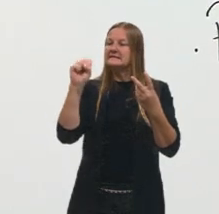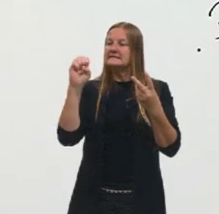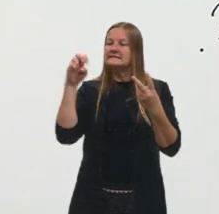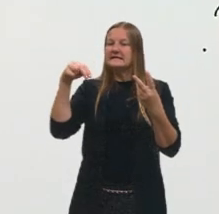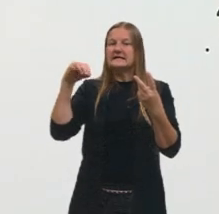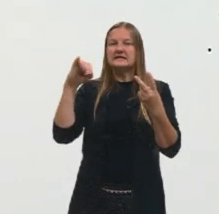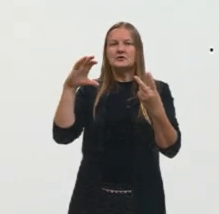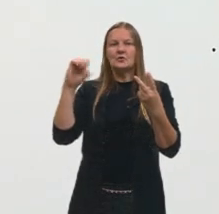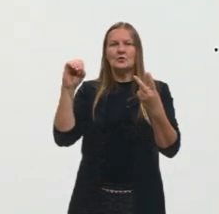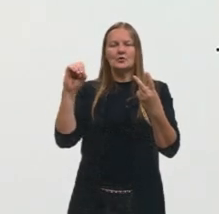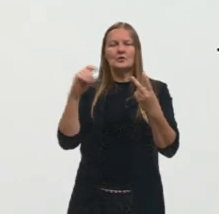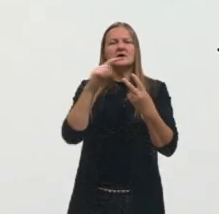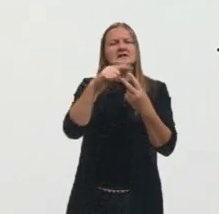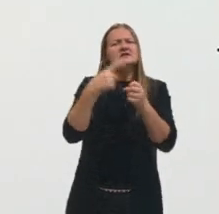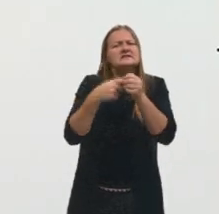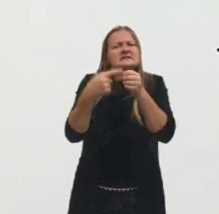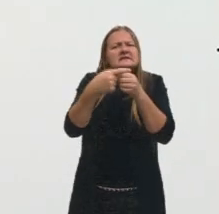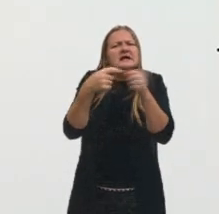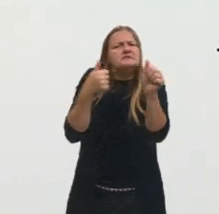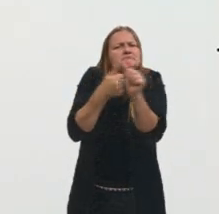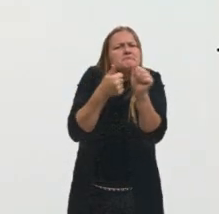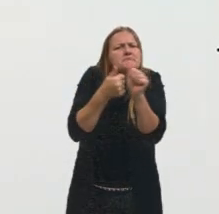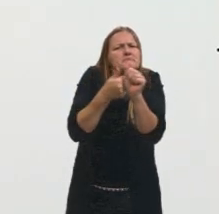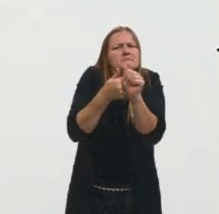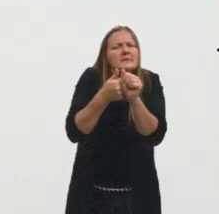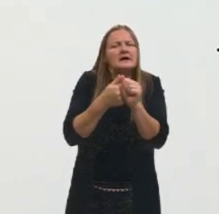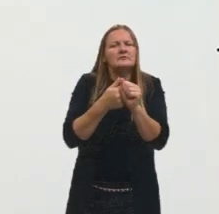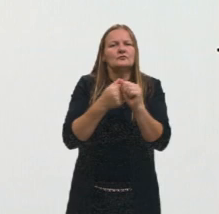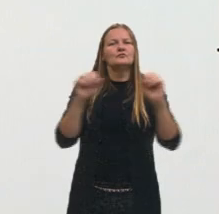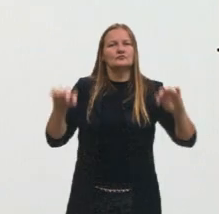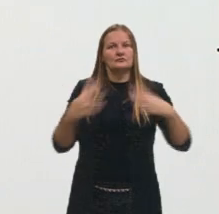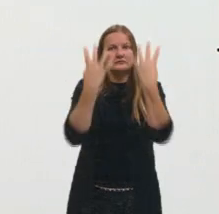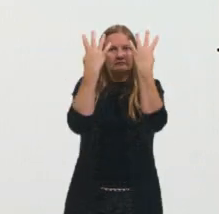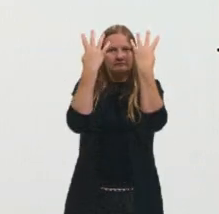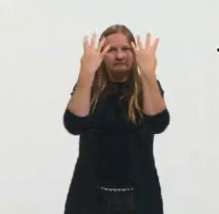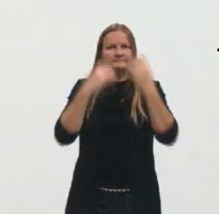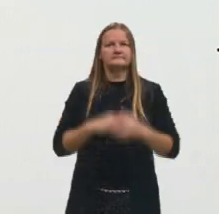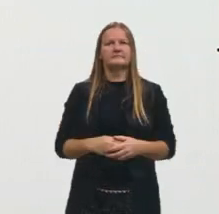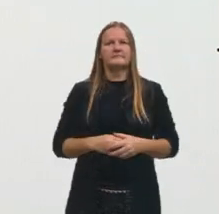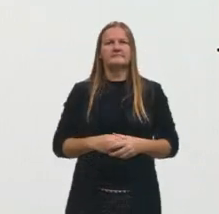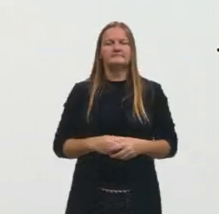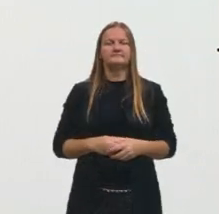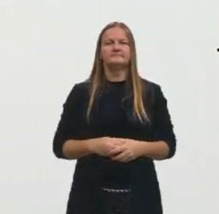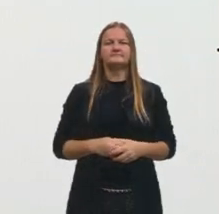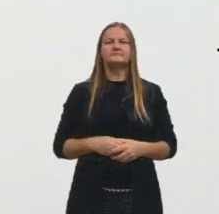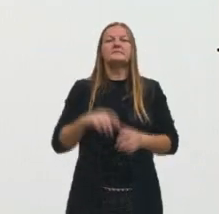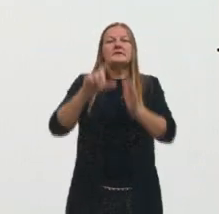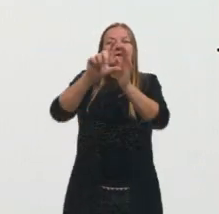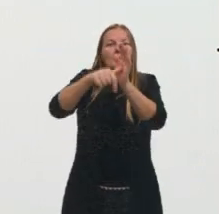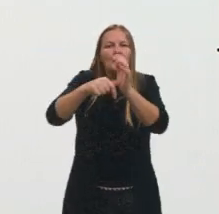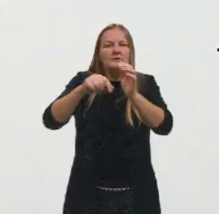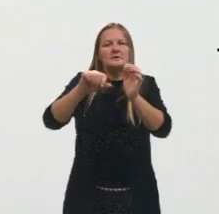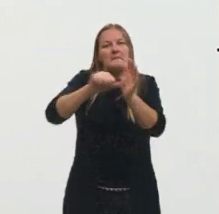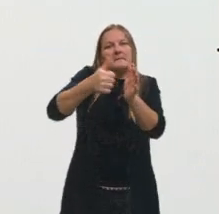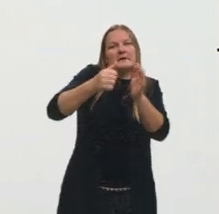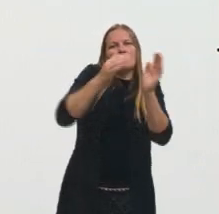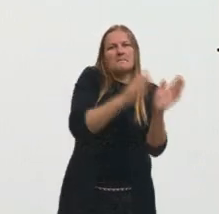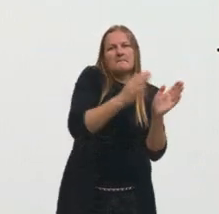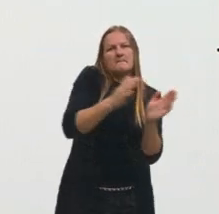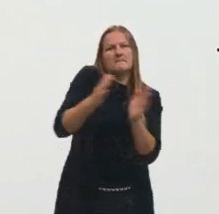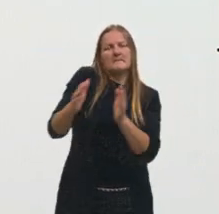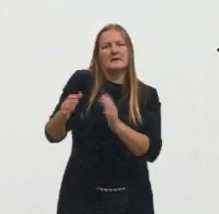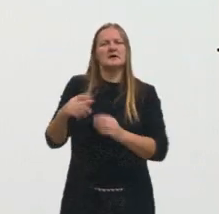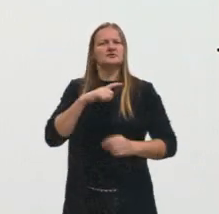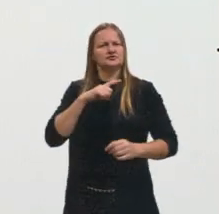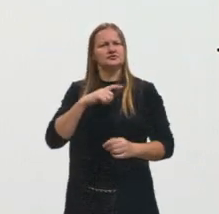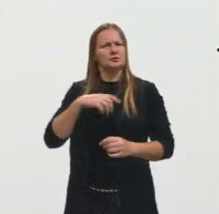da cidade de micenas próximo de Atenas depois desse primeiro período em que existe um